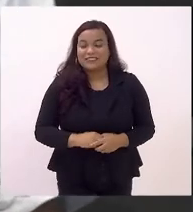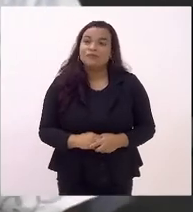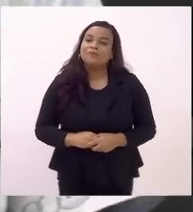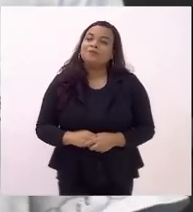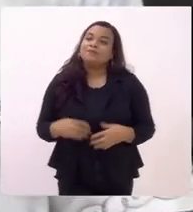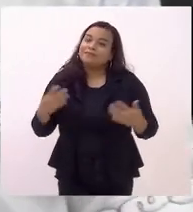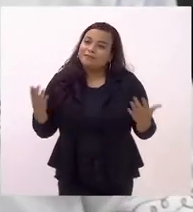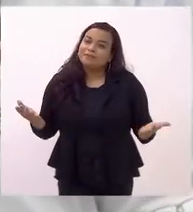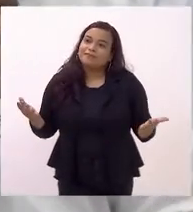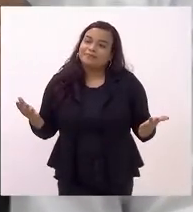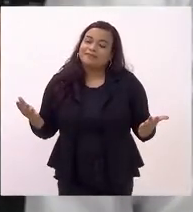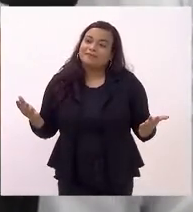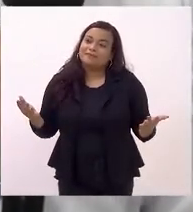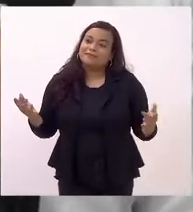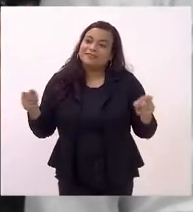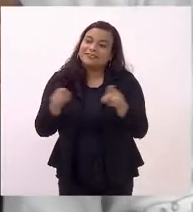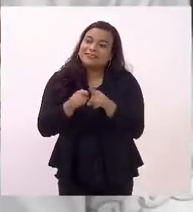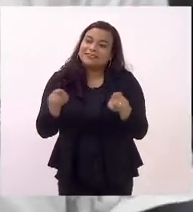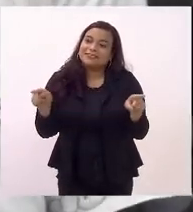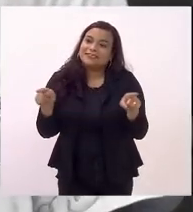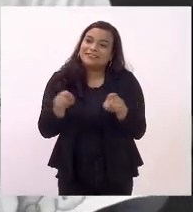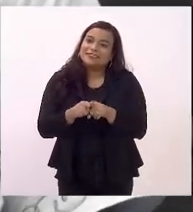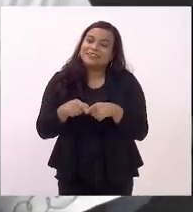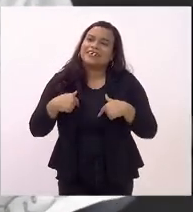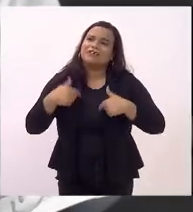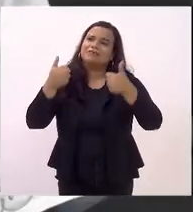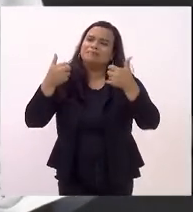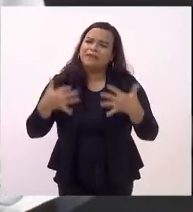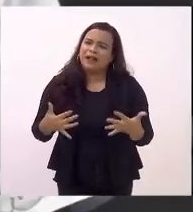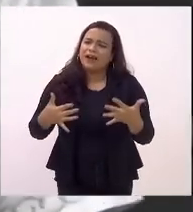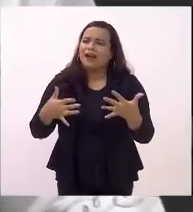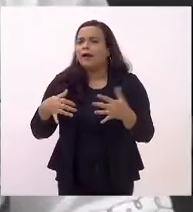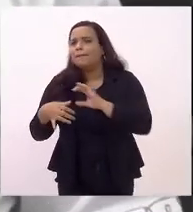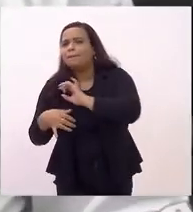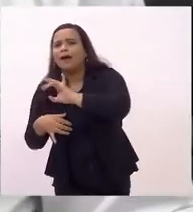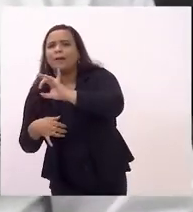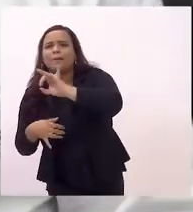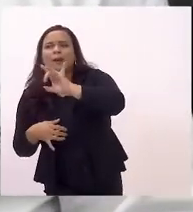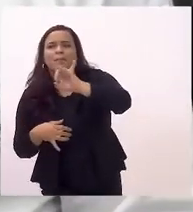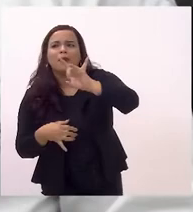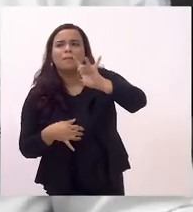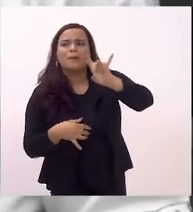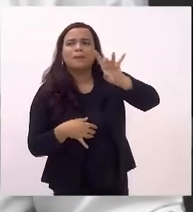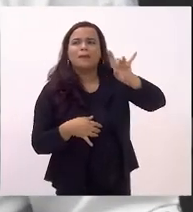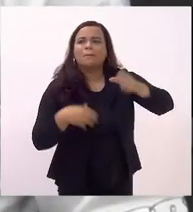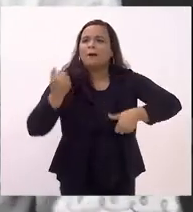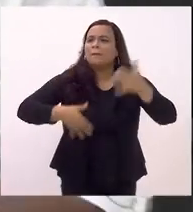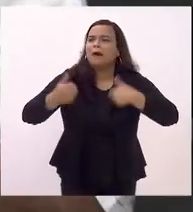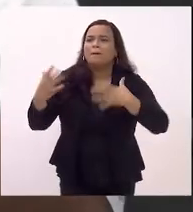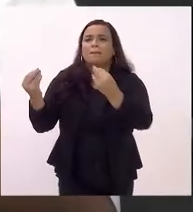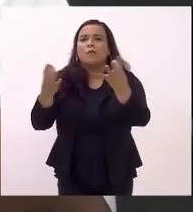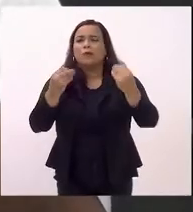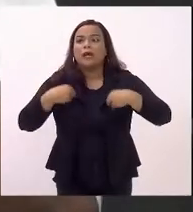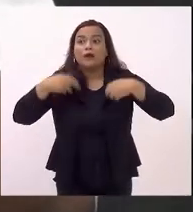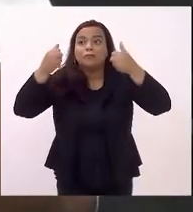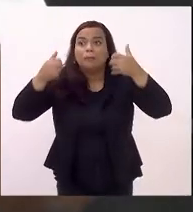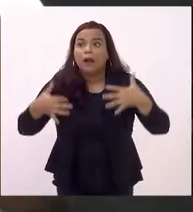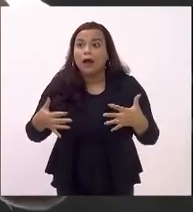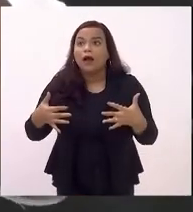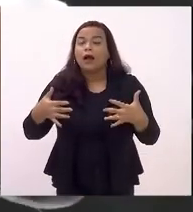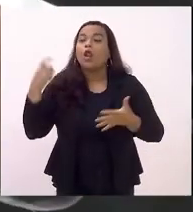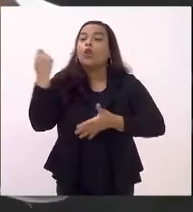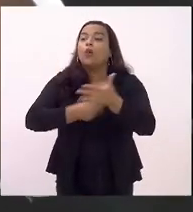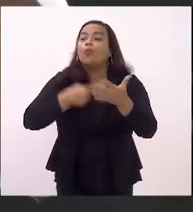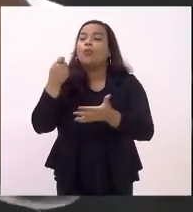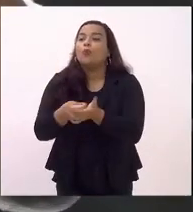Né? Claro que eu posso falar de muitos de vocês. Muitos. Mas estou falando daqueles, das